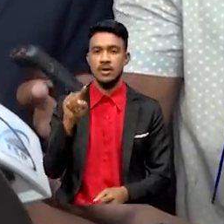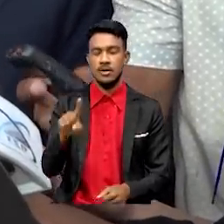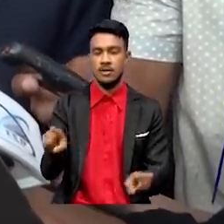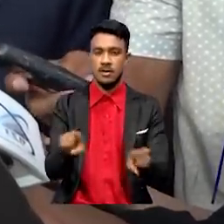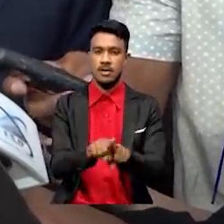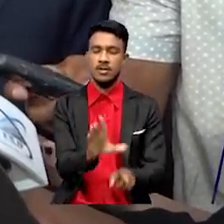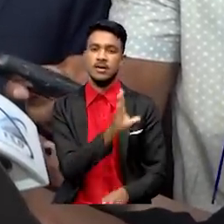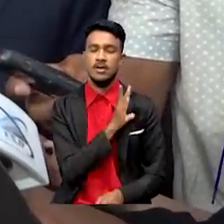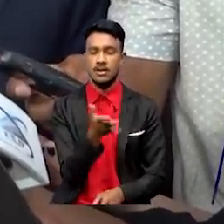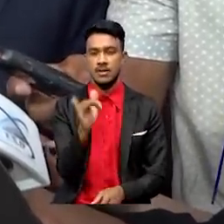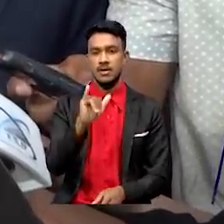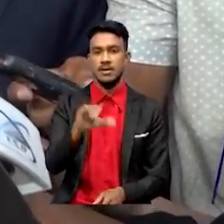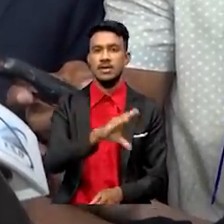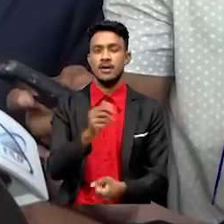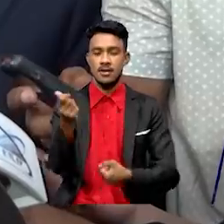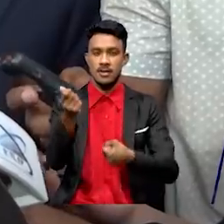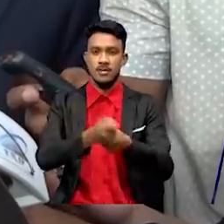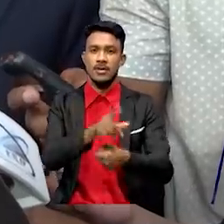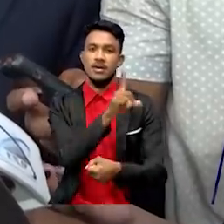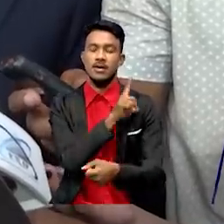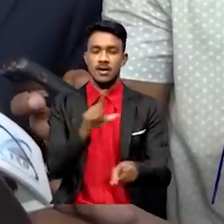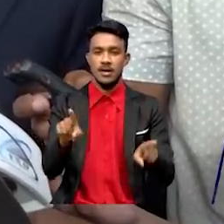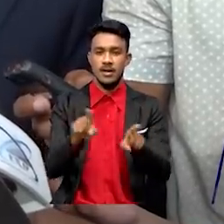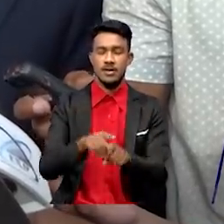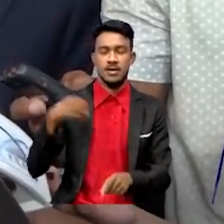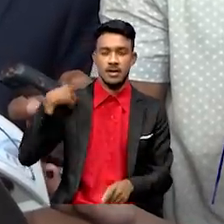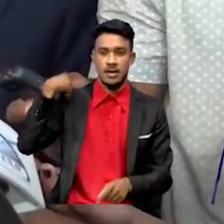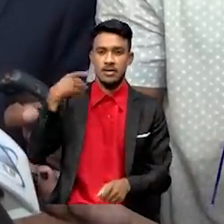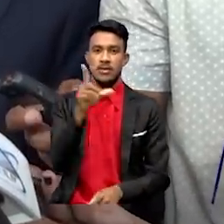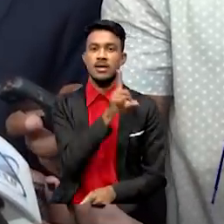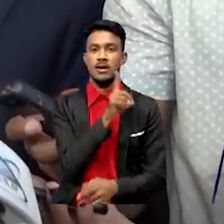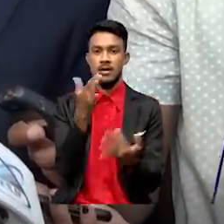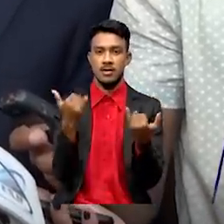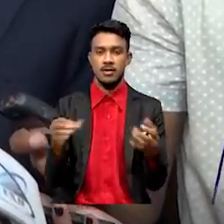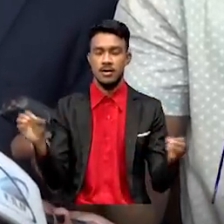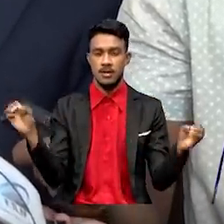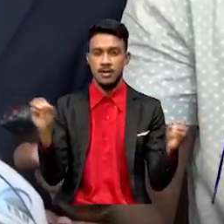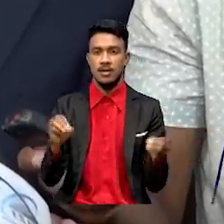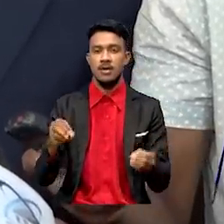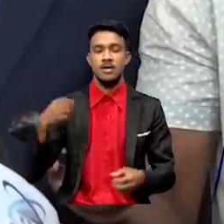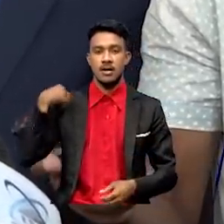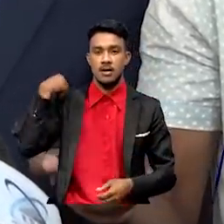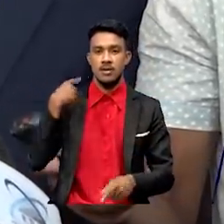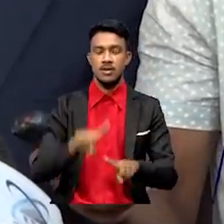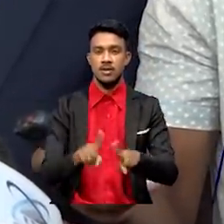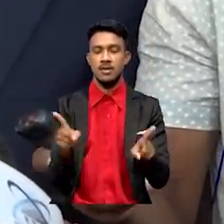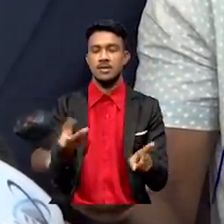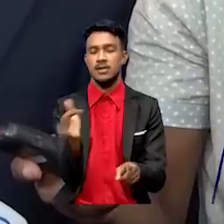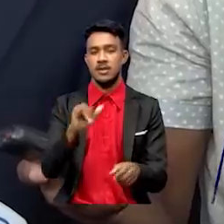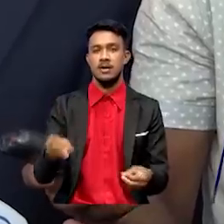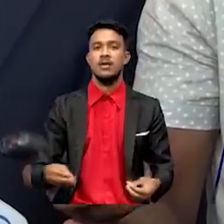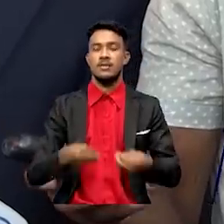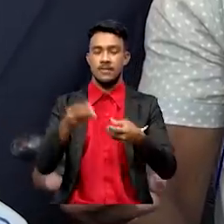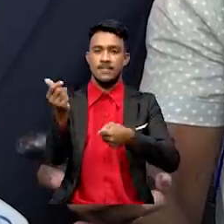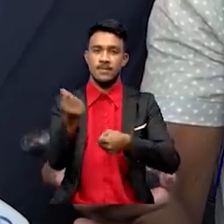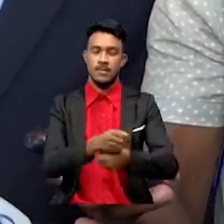sira apoia lere pa hada san candidato. Lere agora la os candidato ana di sira apoia fila fal fretili ho lere. O